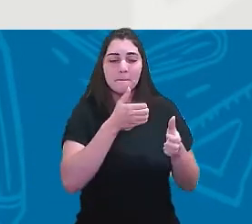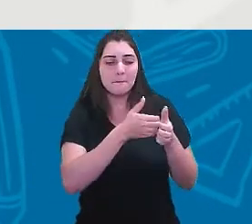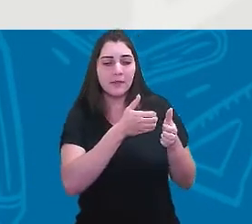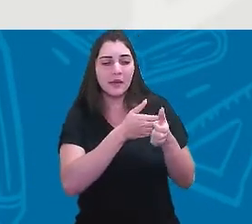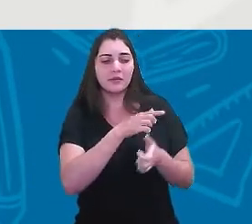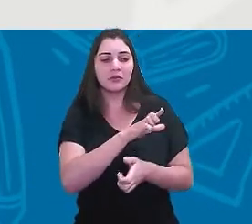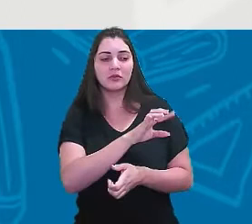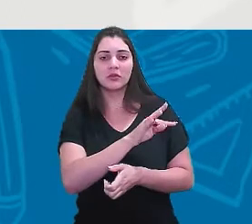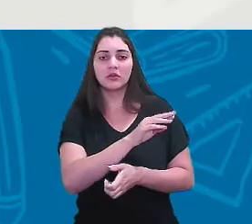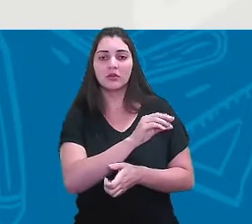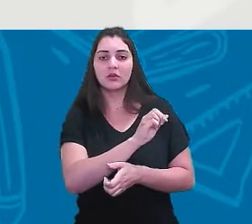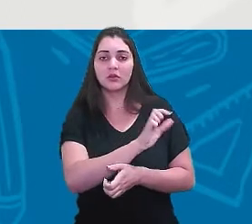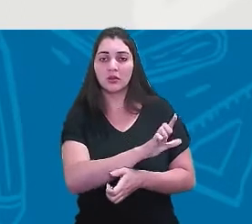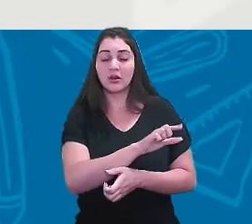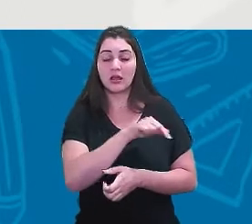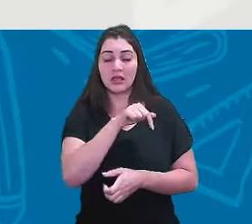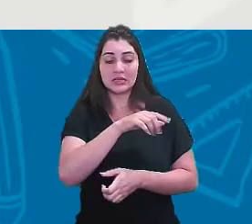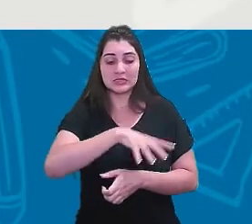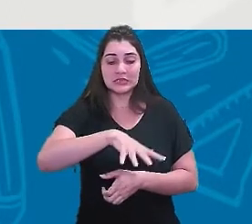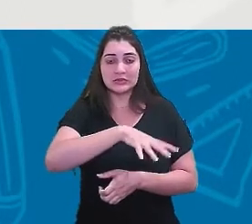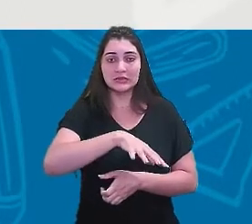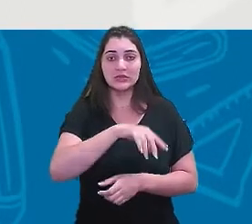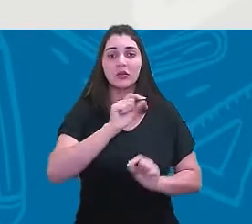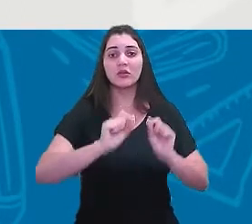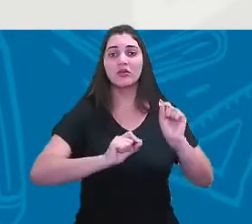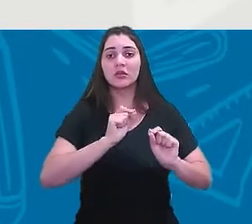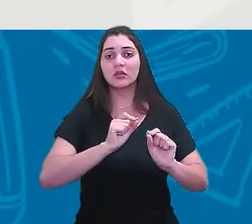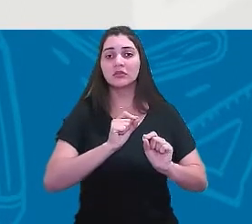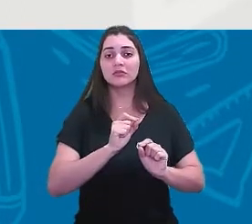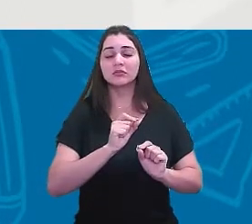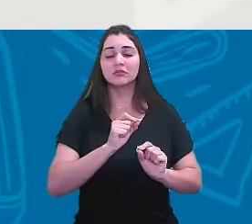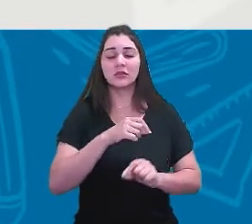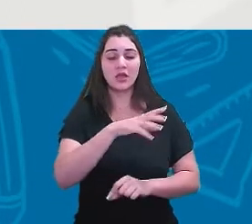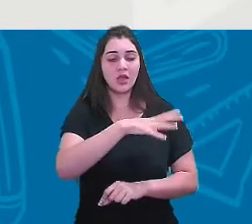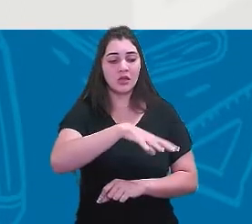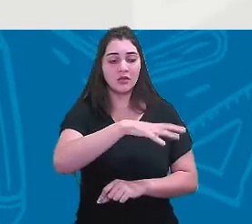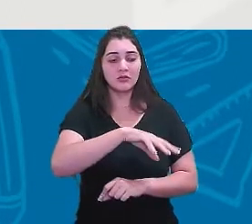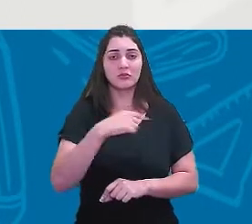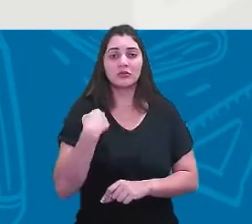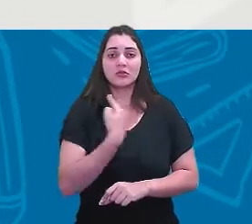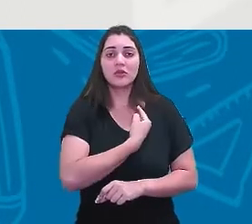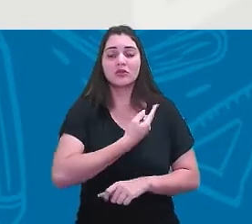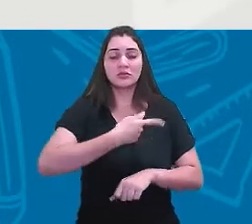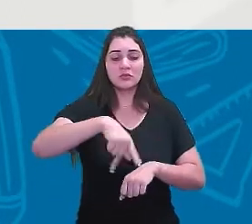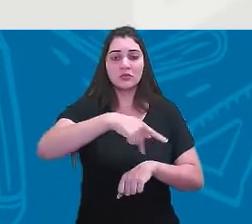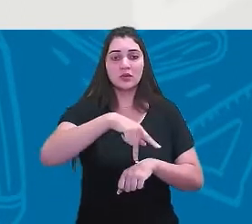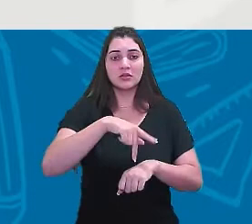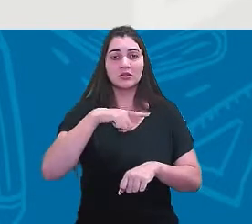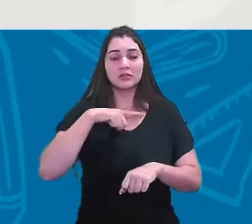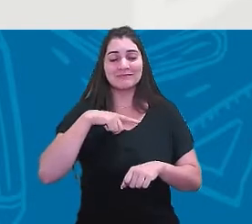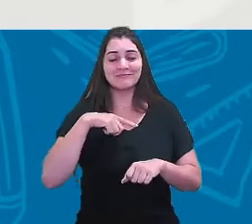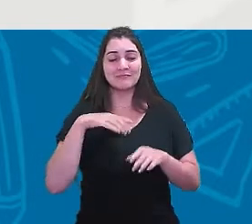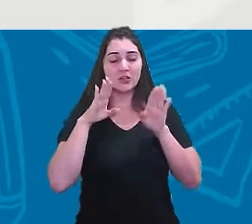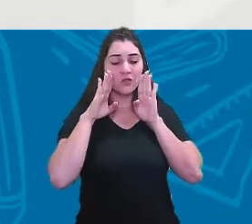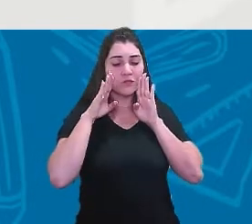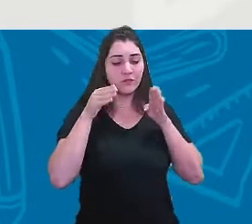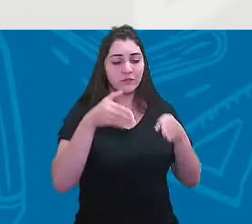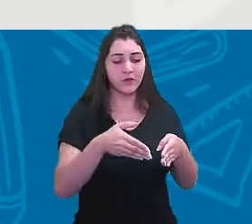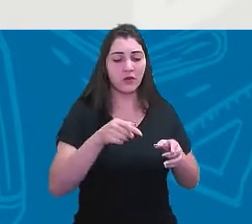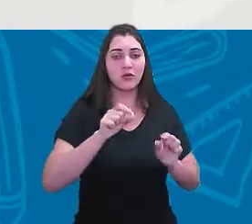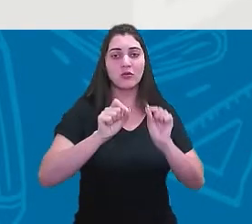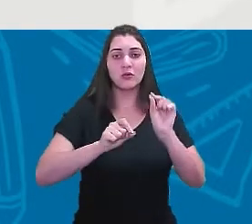E justamente essa região, né, é a região do nosso país onde se concentra a maior parte da